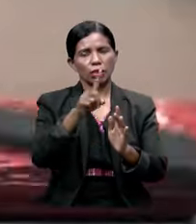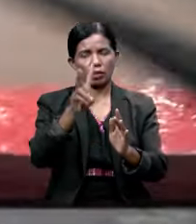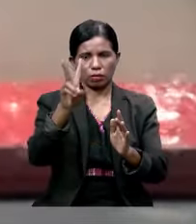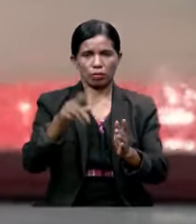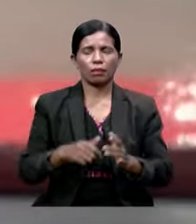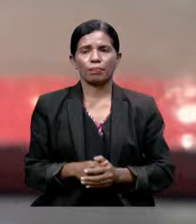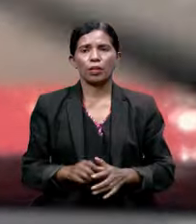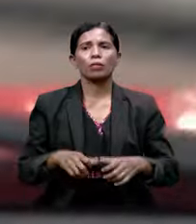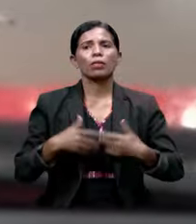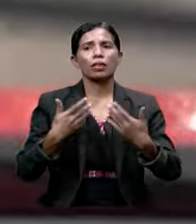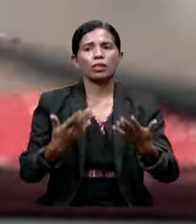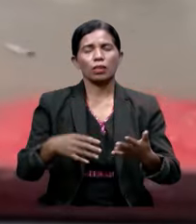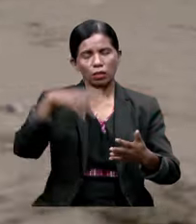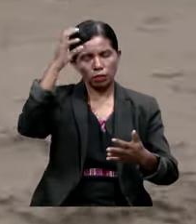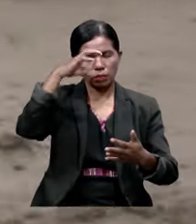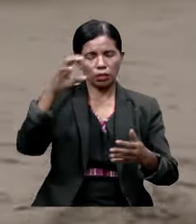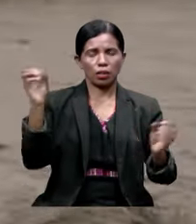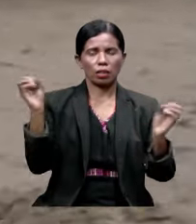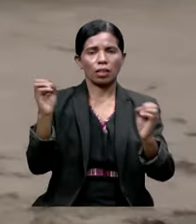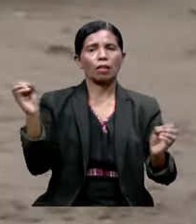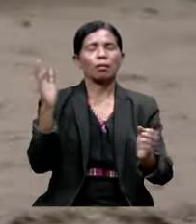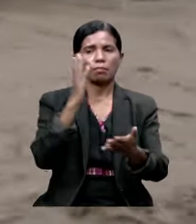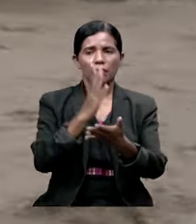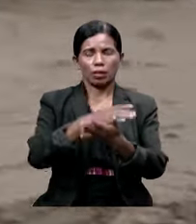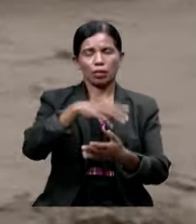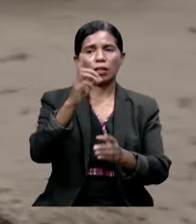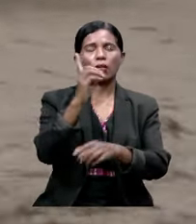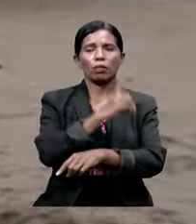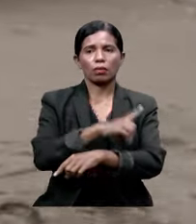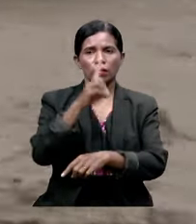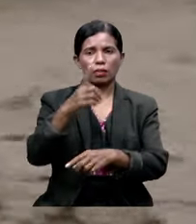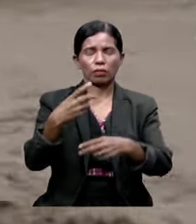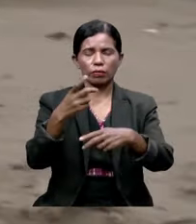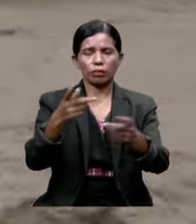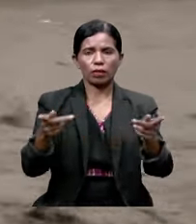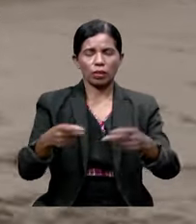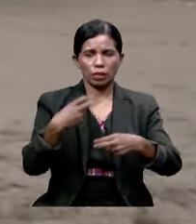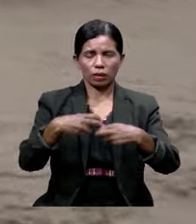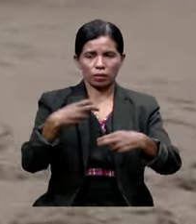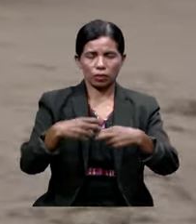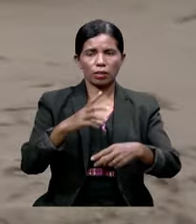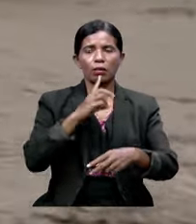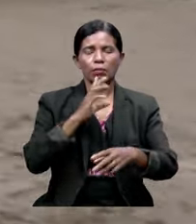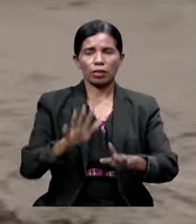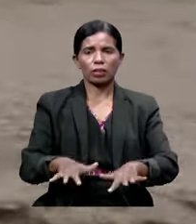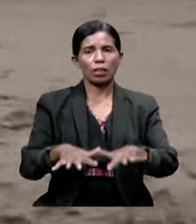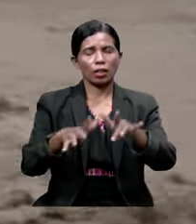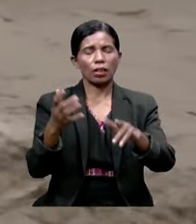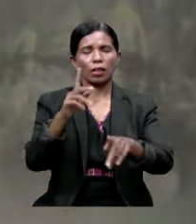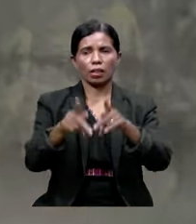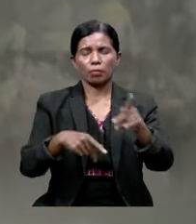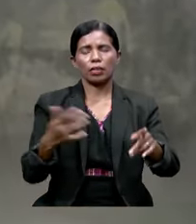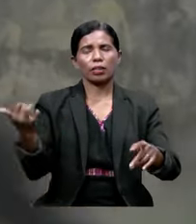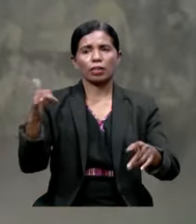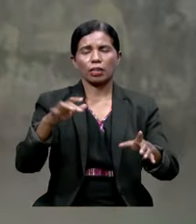Oinsa karikudan lapara durante lorontomak. Iha fatin risko ba inundação sira komunidade sira